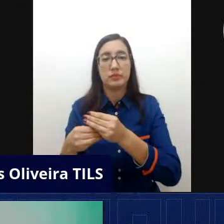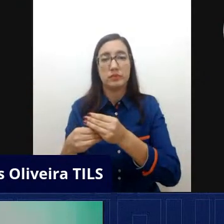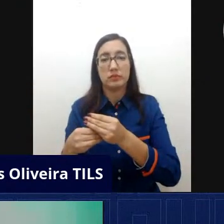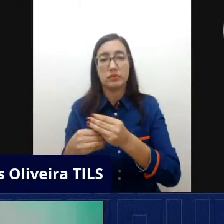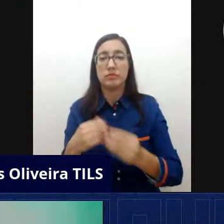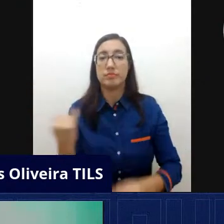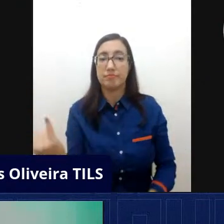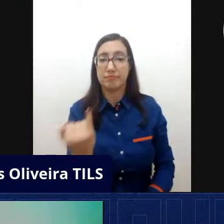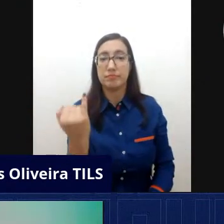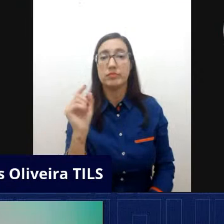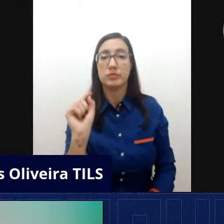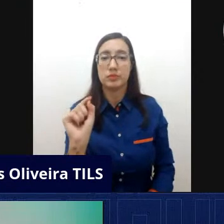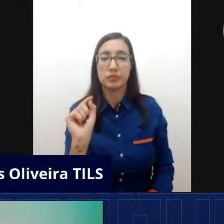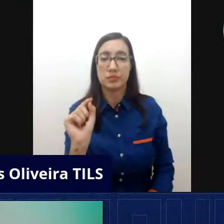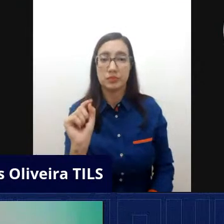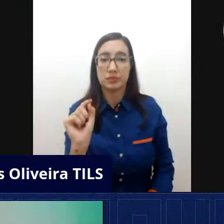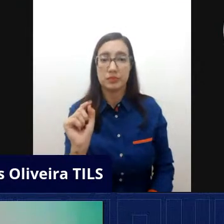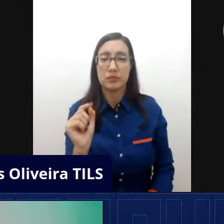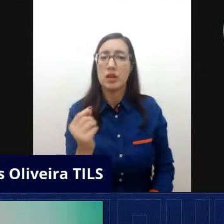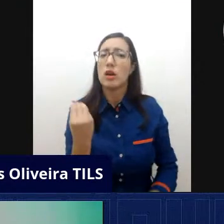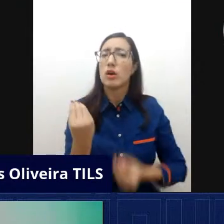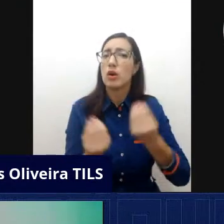campanha ela foi construída